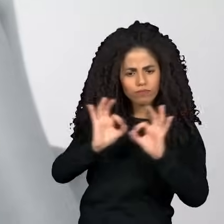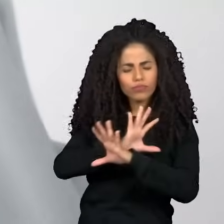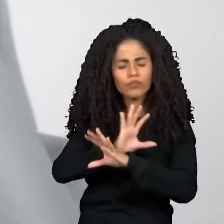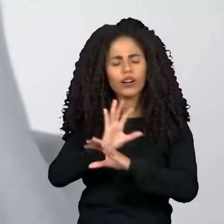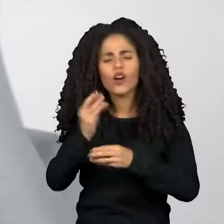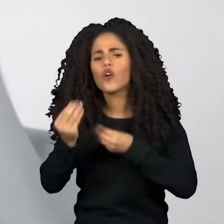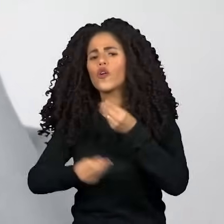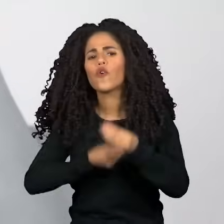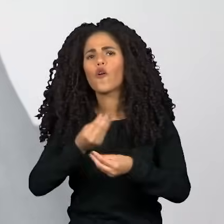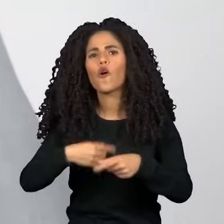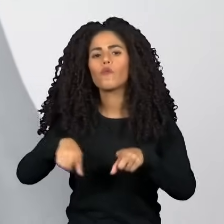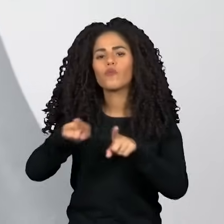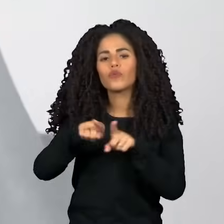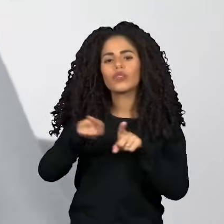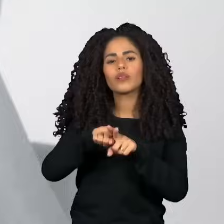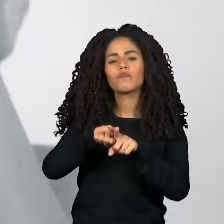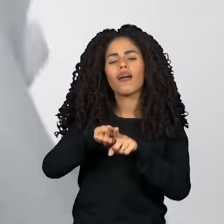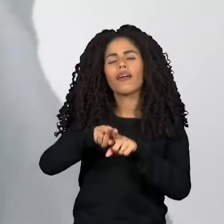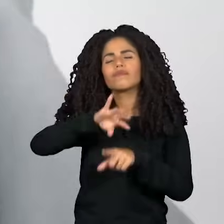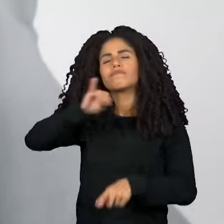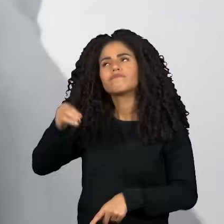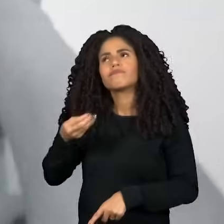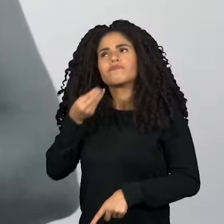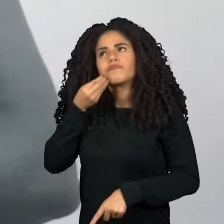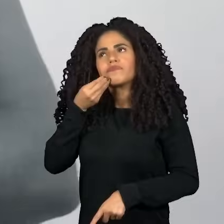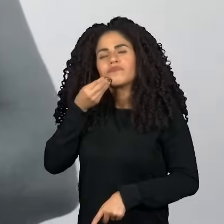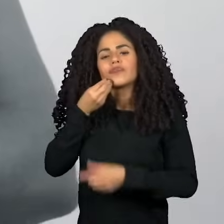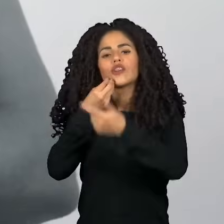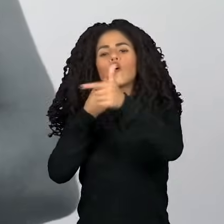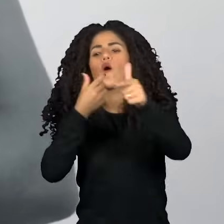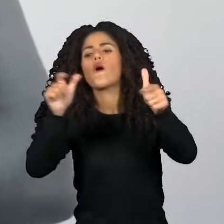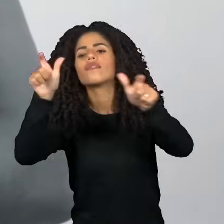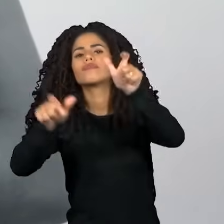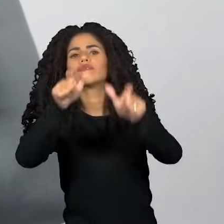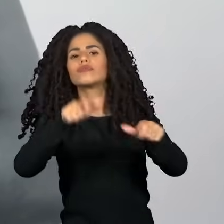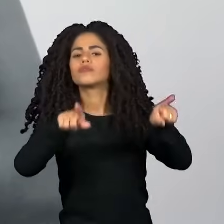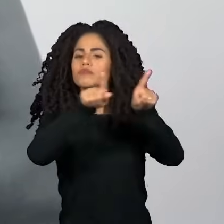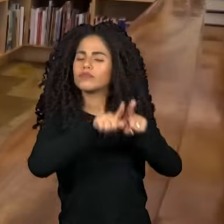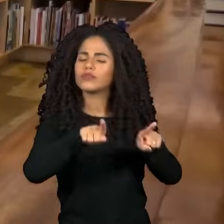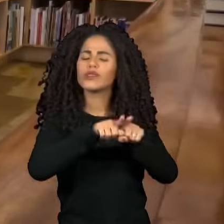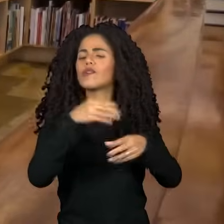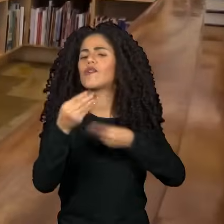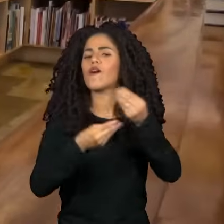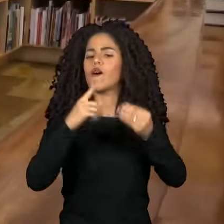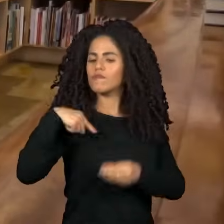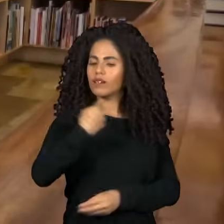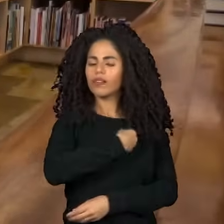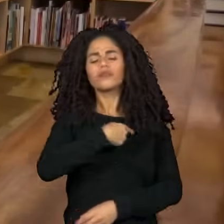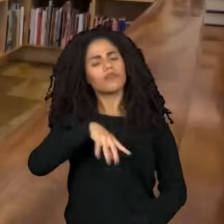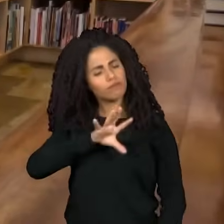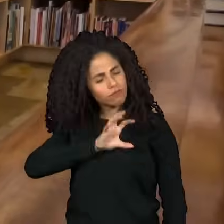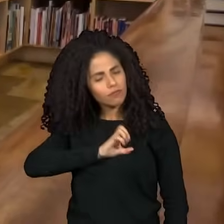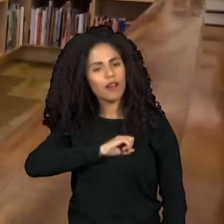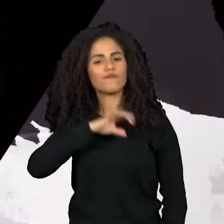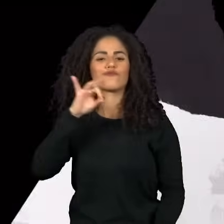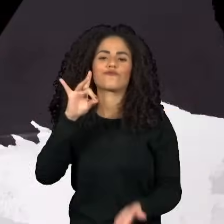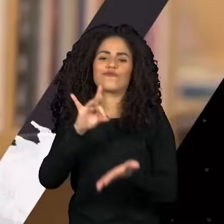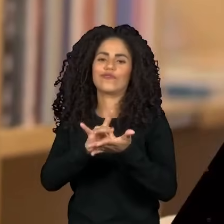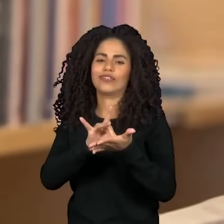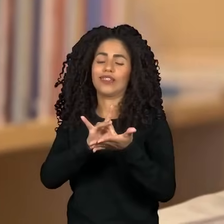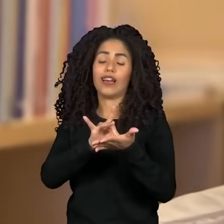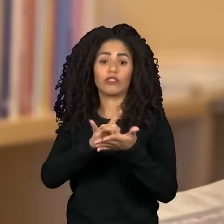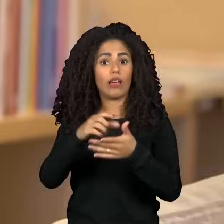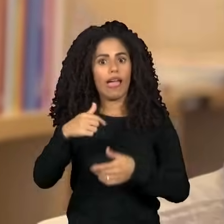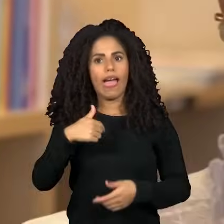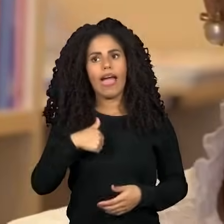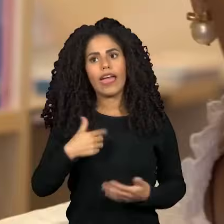que privilegie não só a mim, mas também ao ser amado, né? Que de fato a gente ame de uma forma bem feita. Eu não